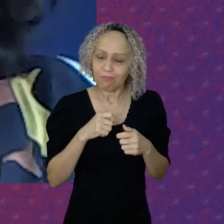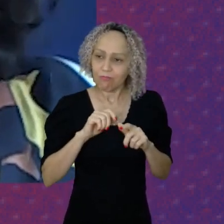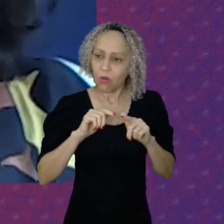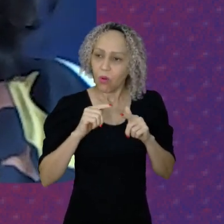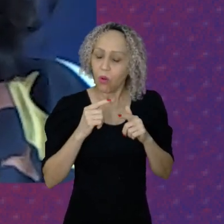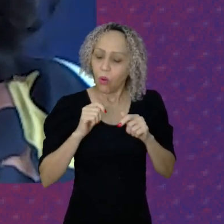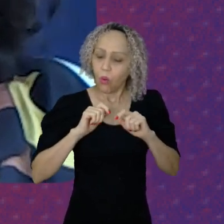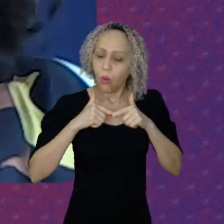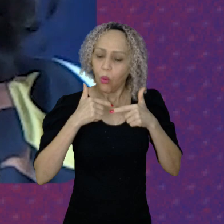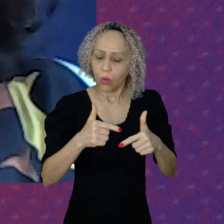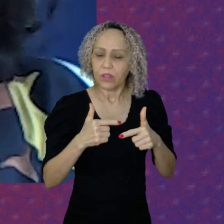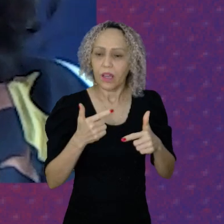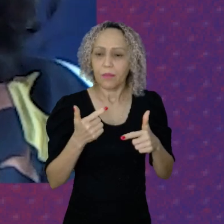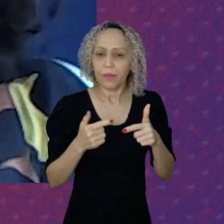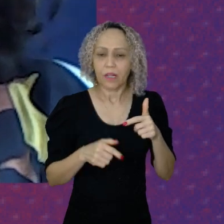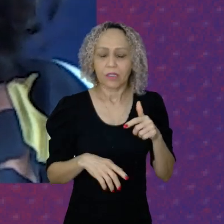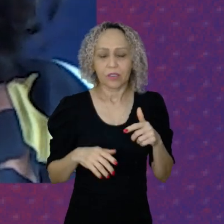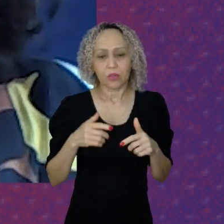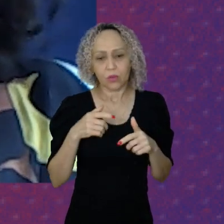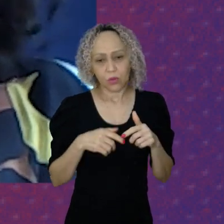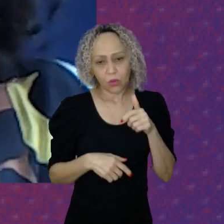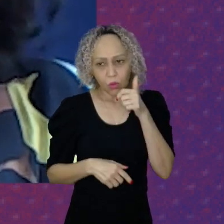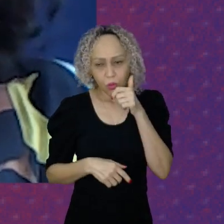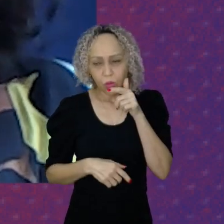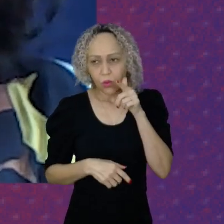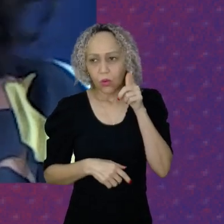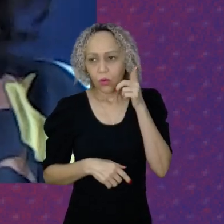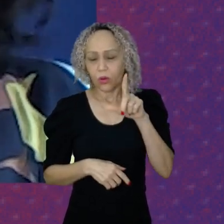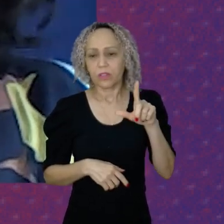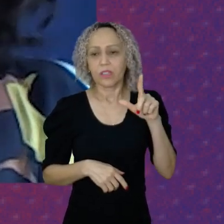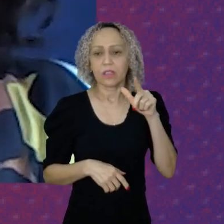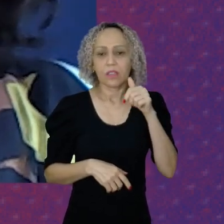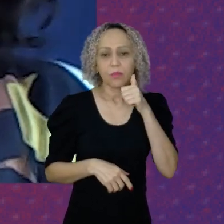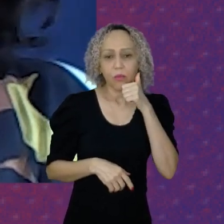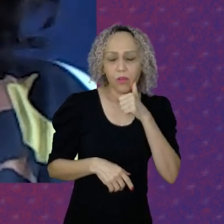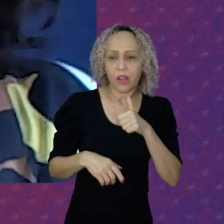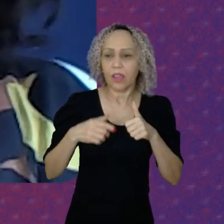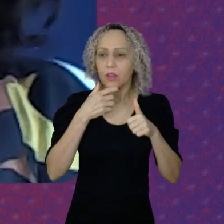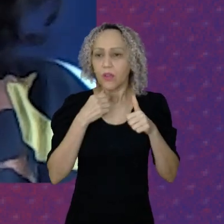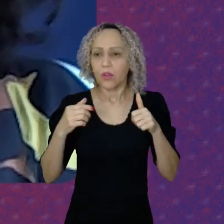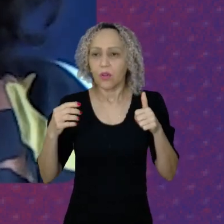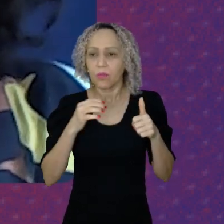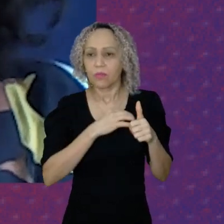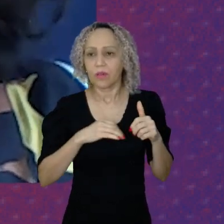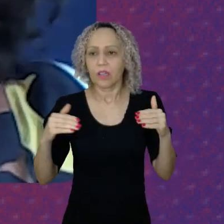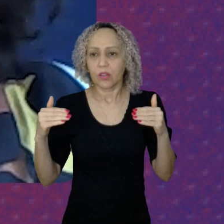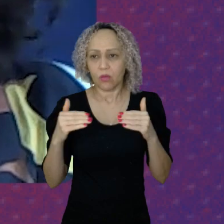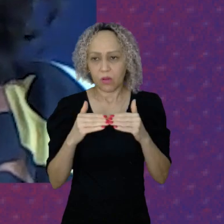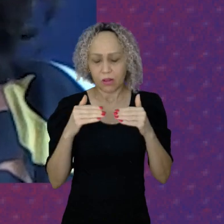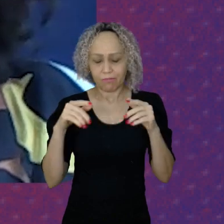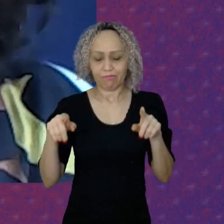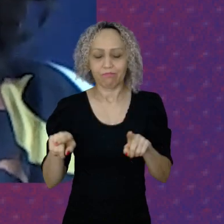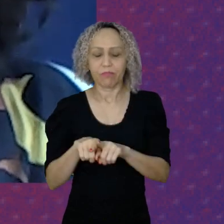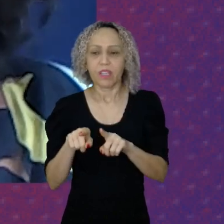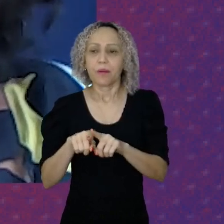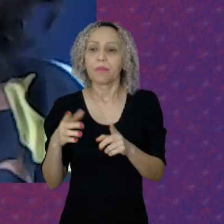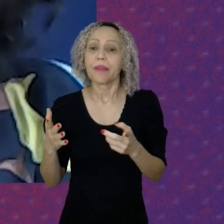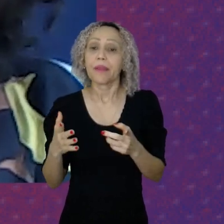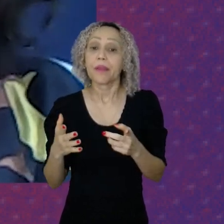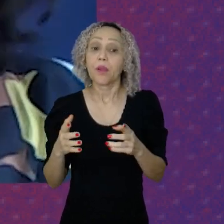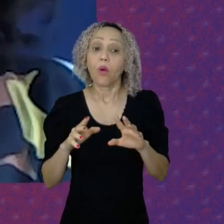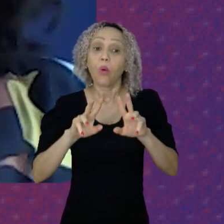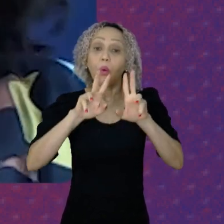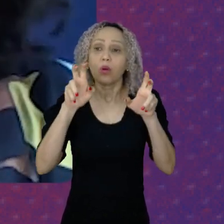Outra discussão que foi pautada para esse 8 de março foi o combate ao assédio e à